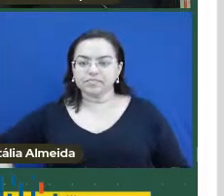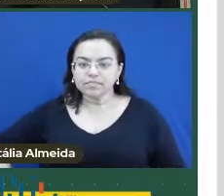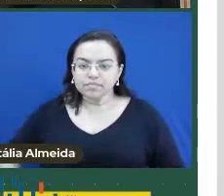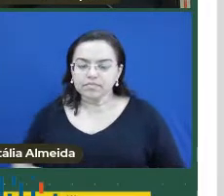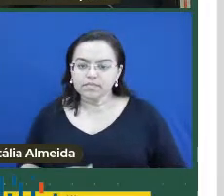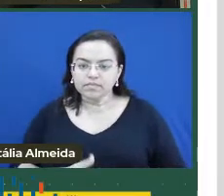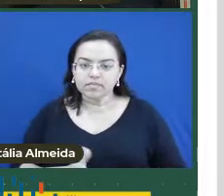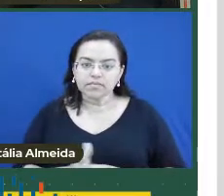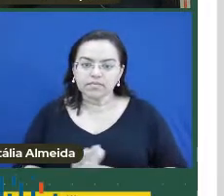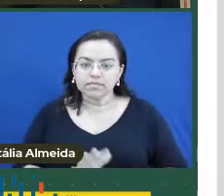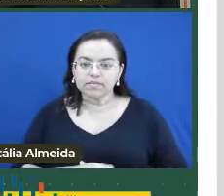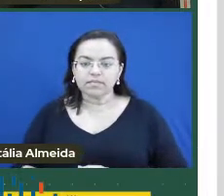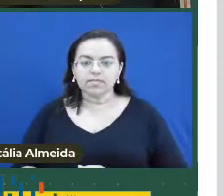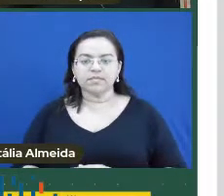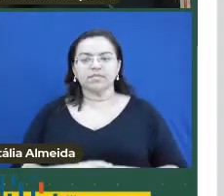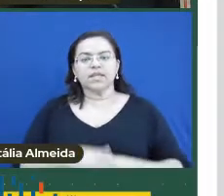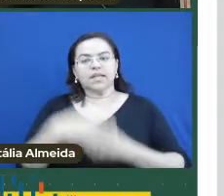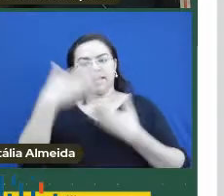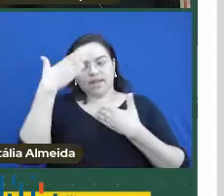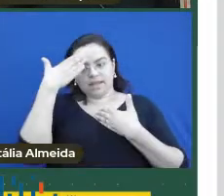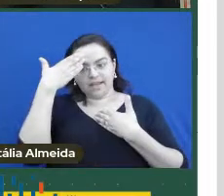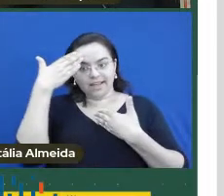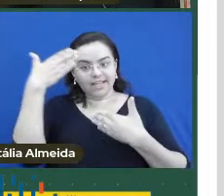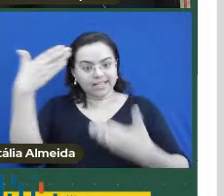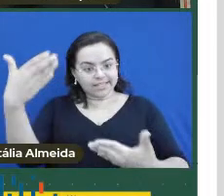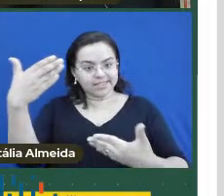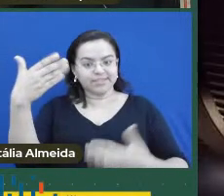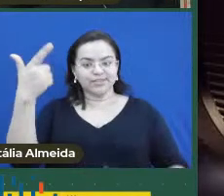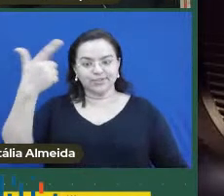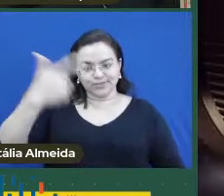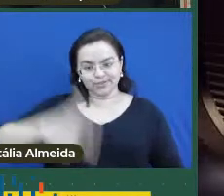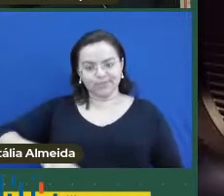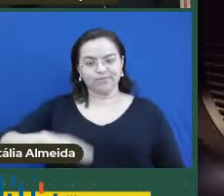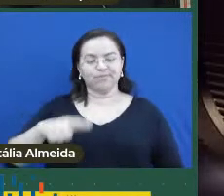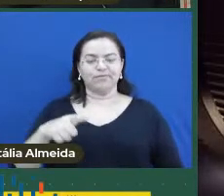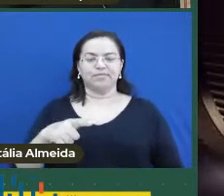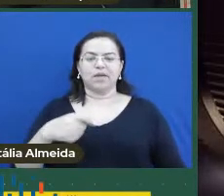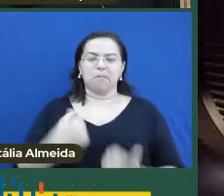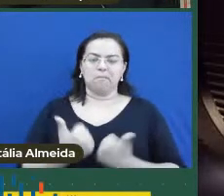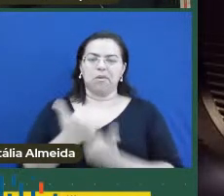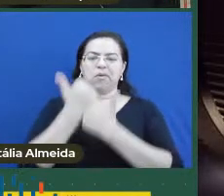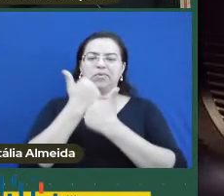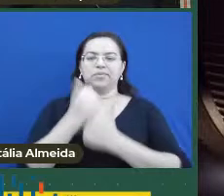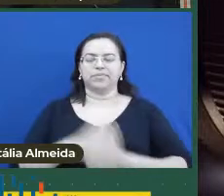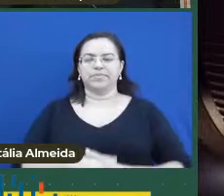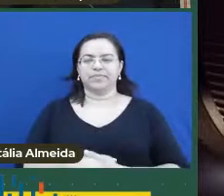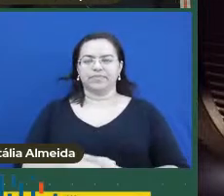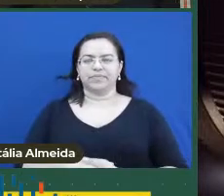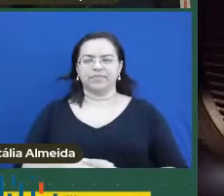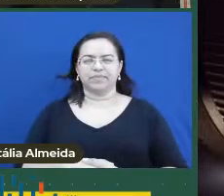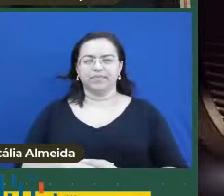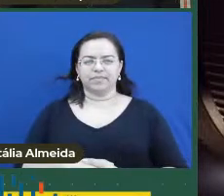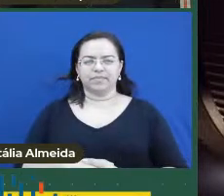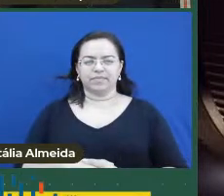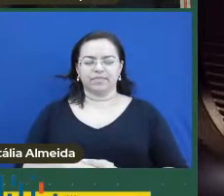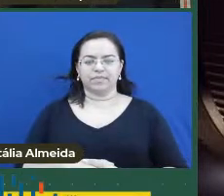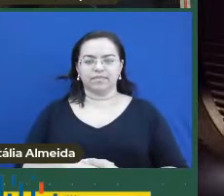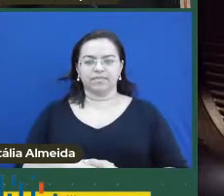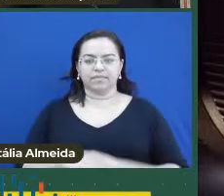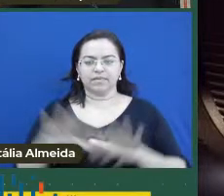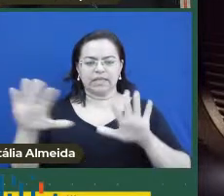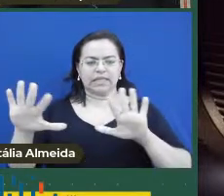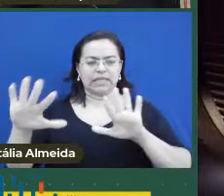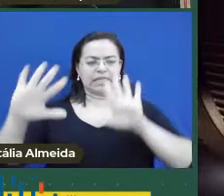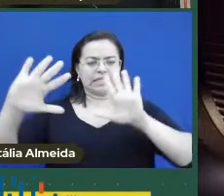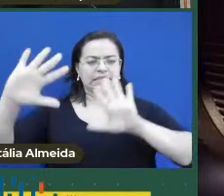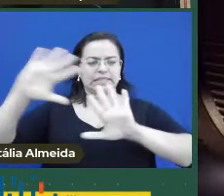apenas agradecendo mais uma vez pela palestra, pelo apoio recebido. E aí ficou o slide, eu acho